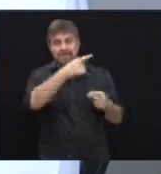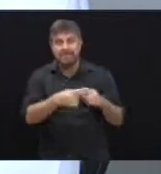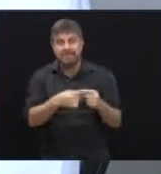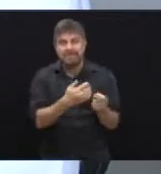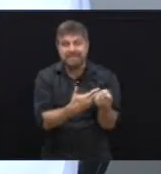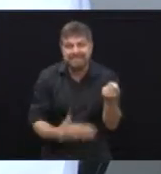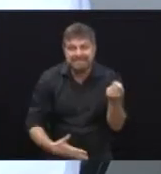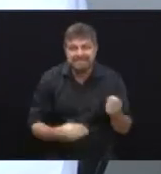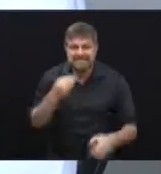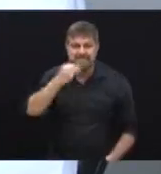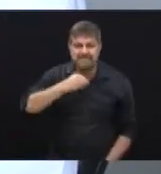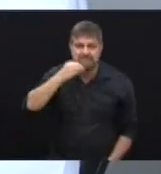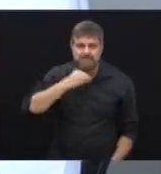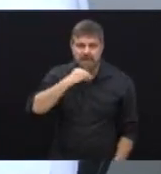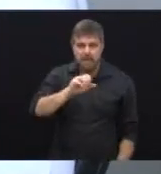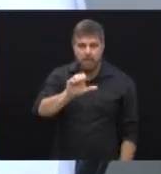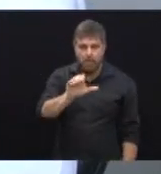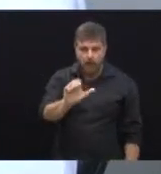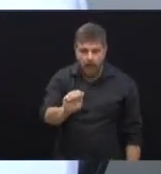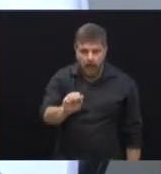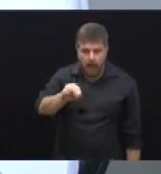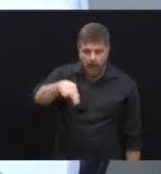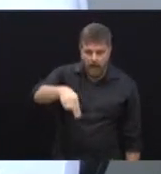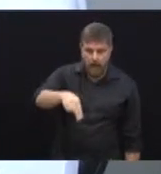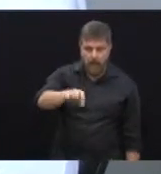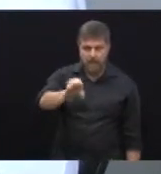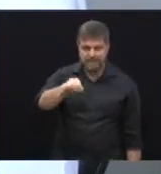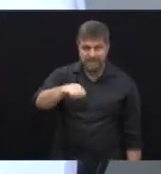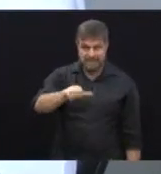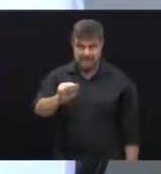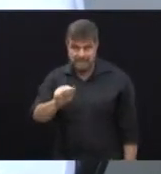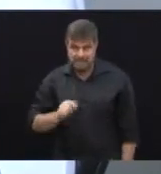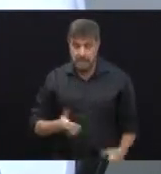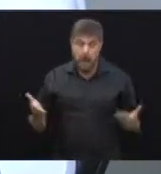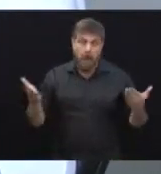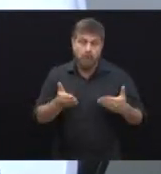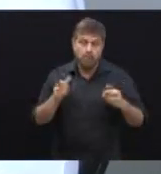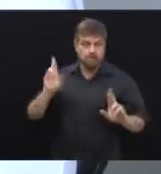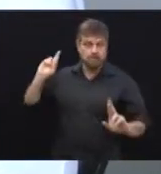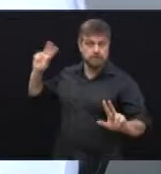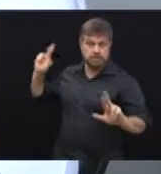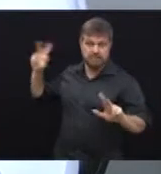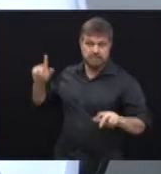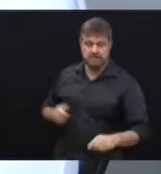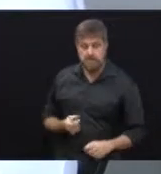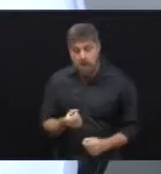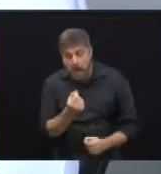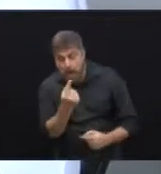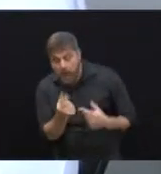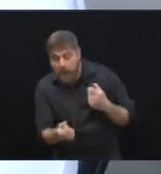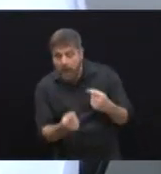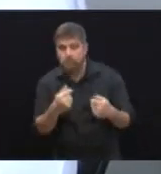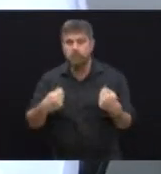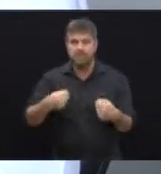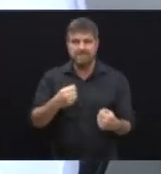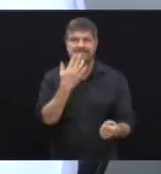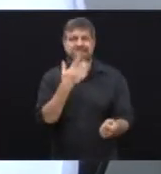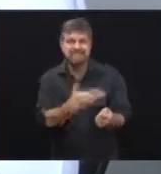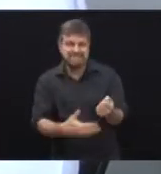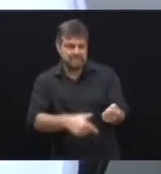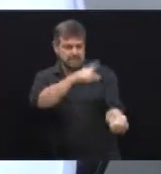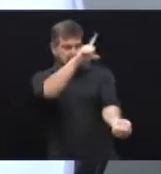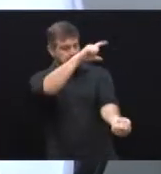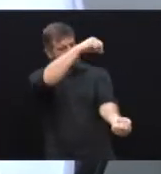anemia. O que acontece hoje? Hoje, de cada 10, eventualmente algum paciente é